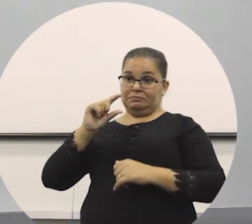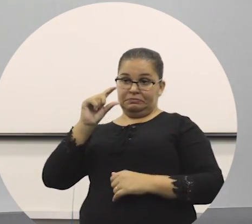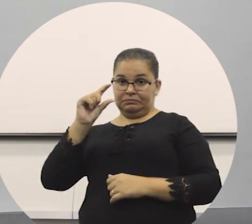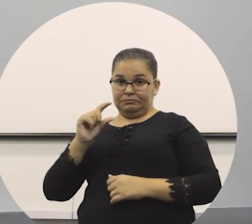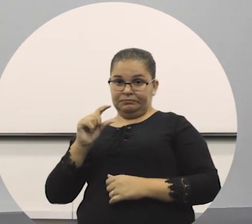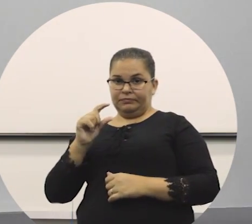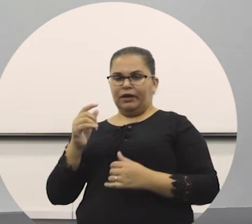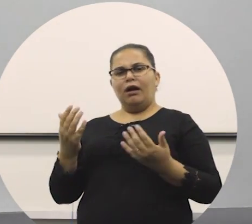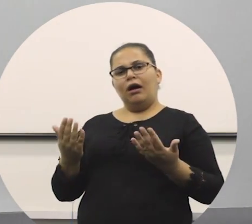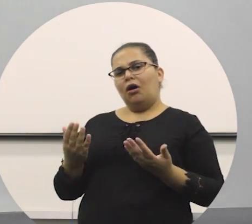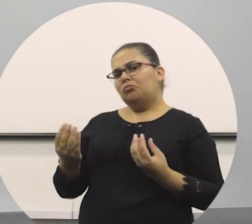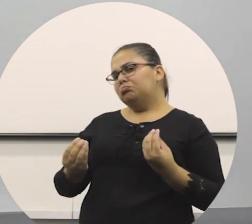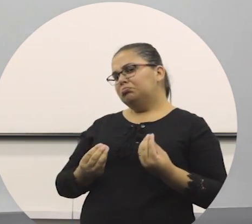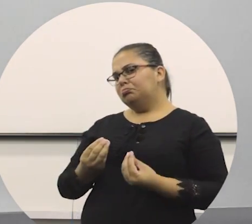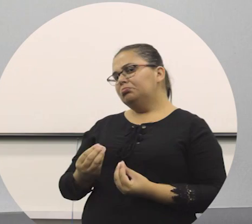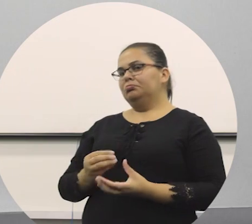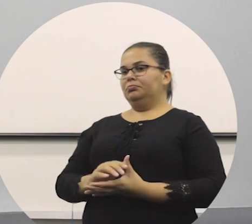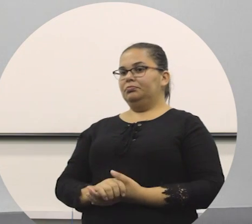E agora?